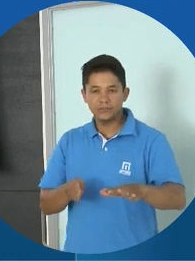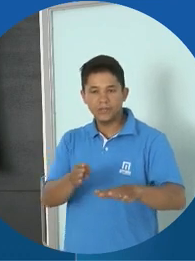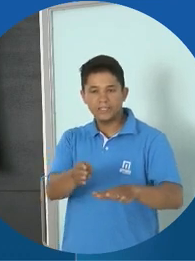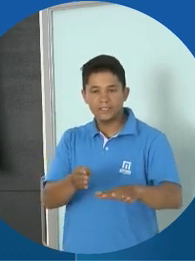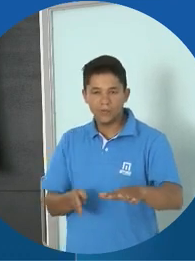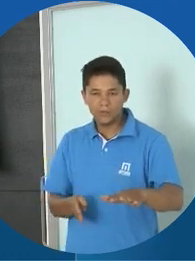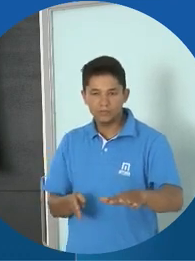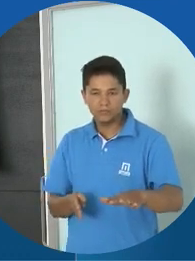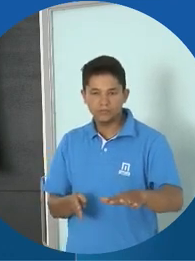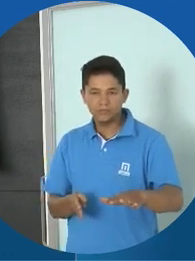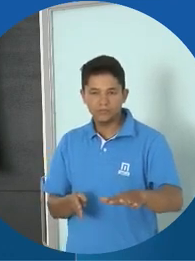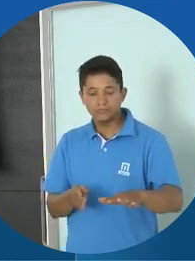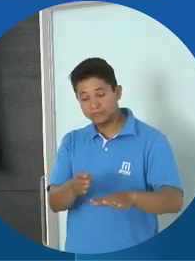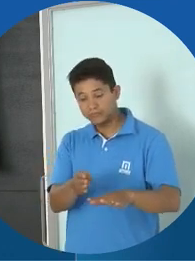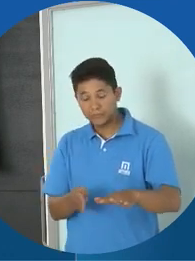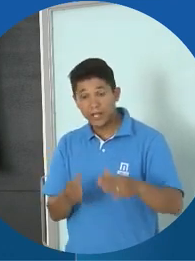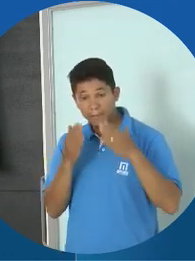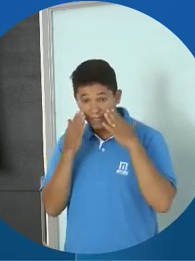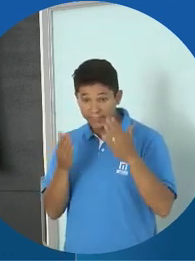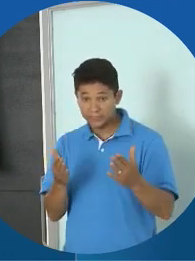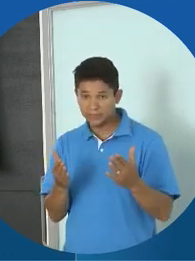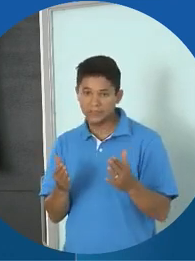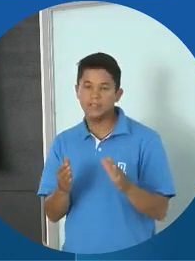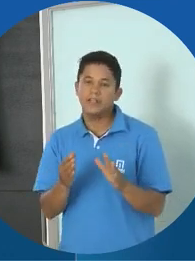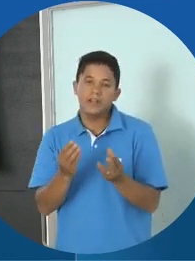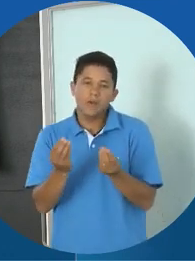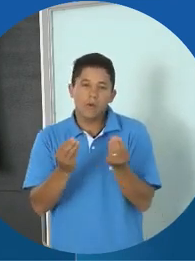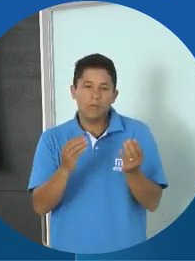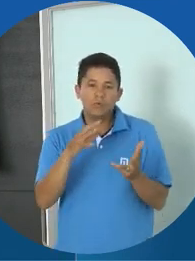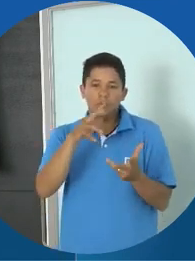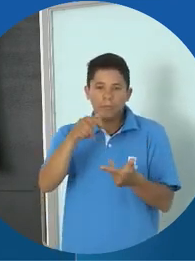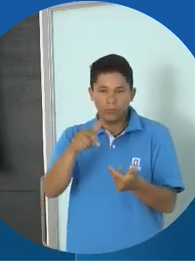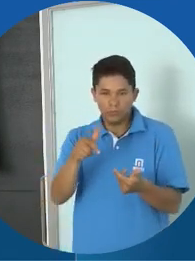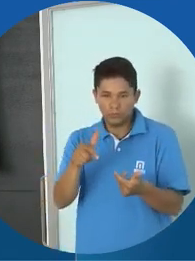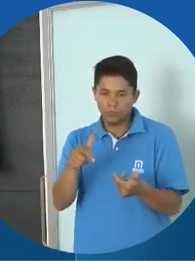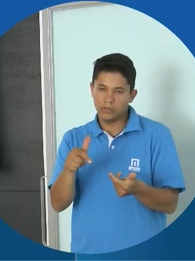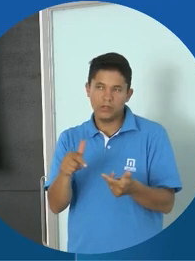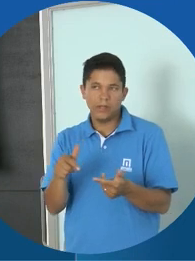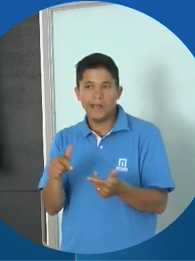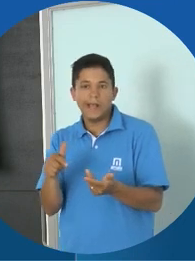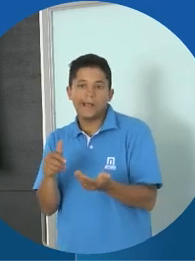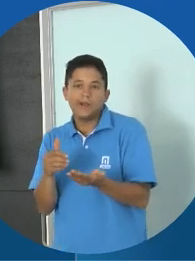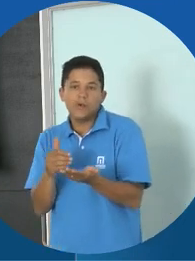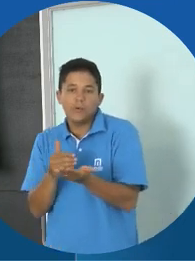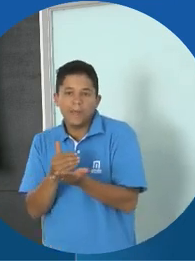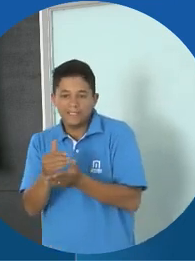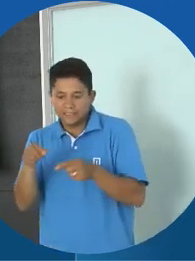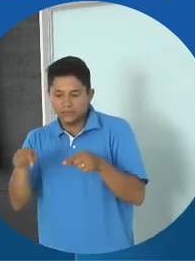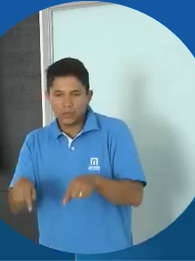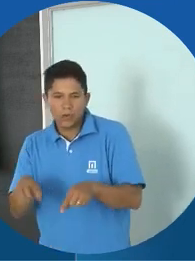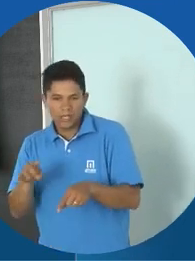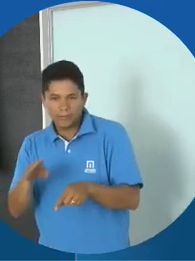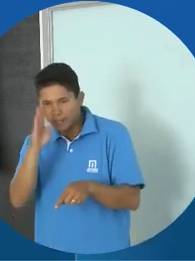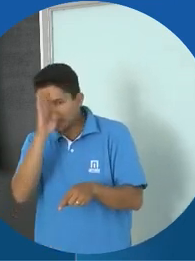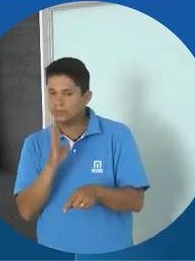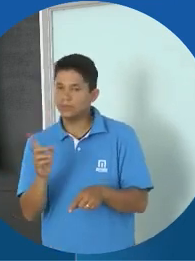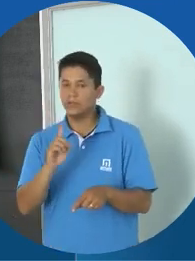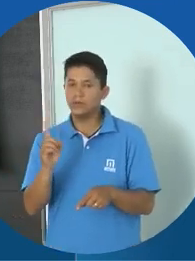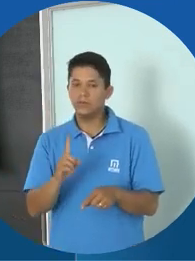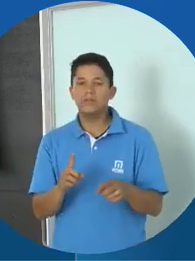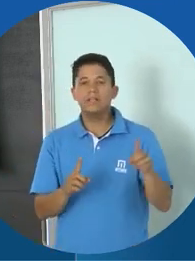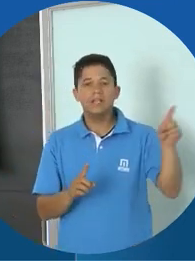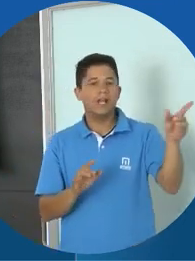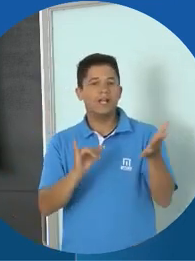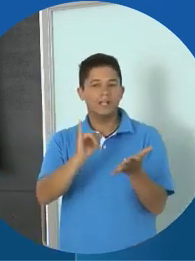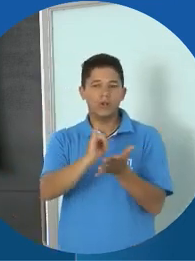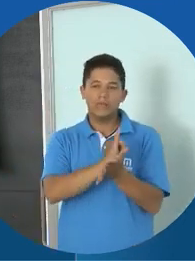Então, falando assim, um pouco de mundo, que isso não é uma tendência só aqui no Brasil, em Nova